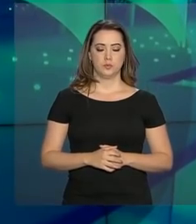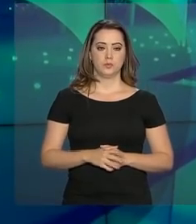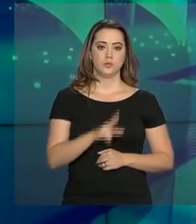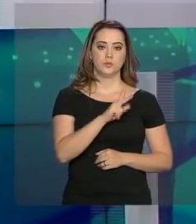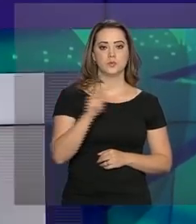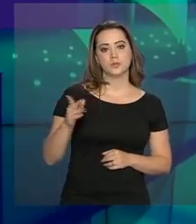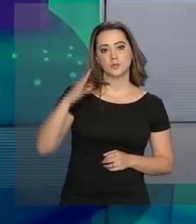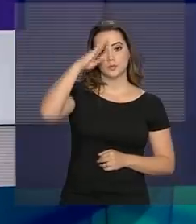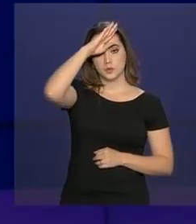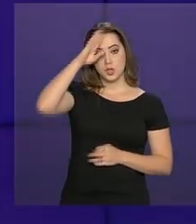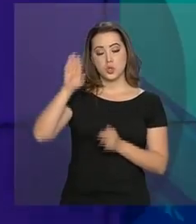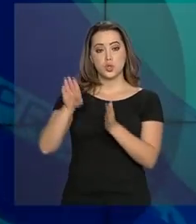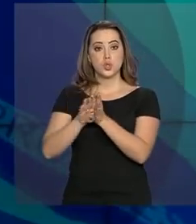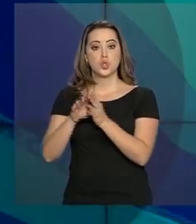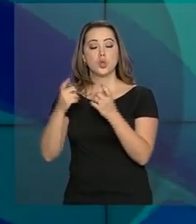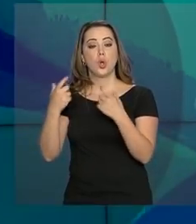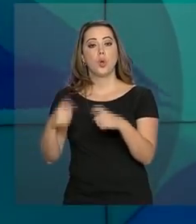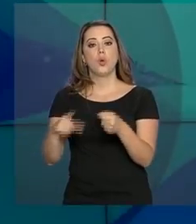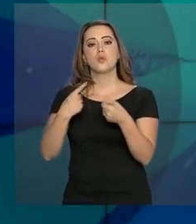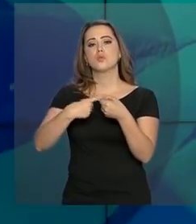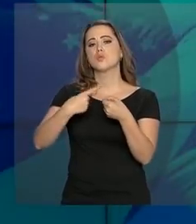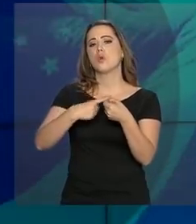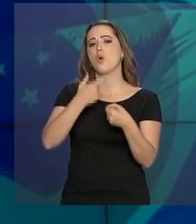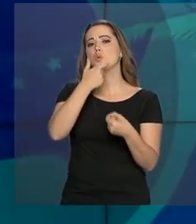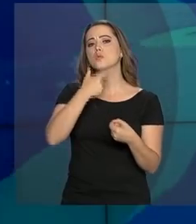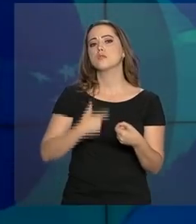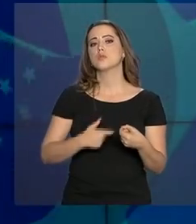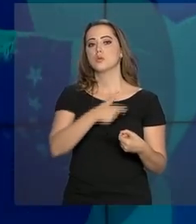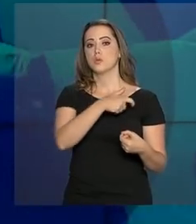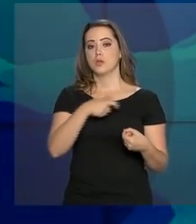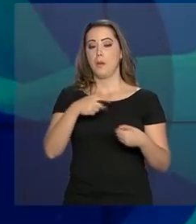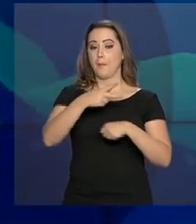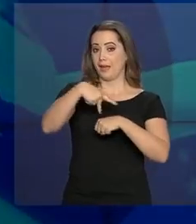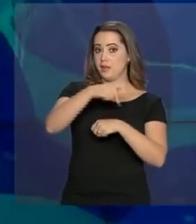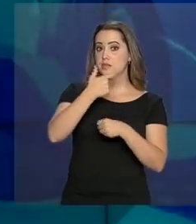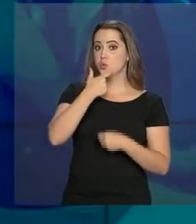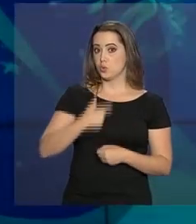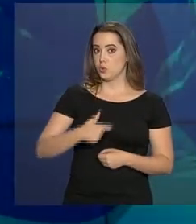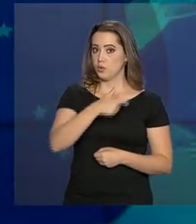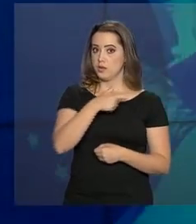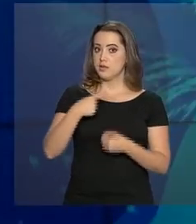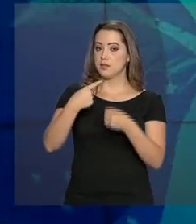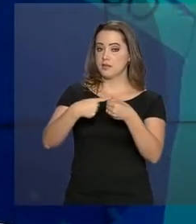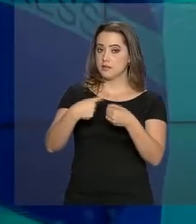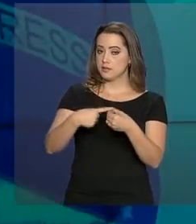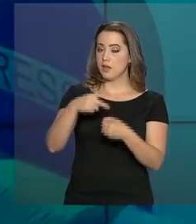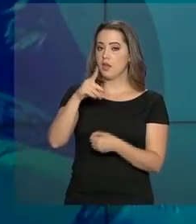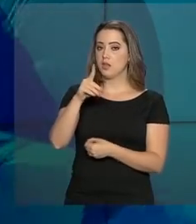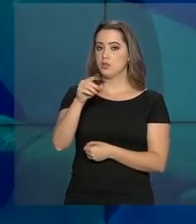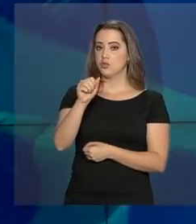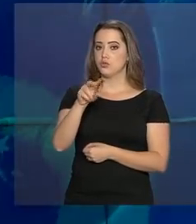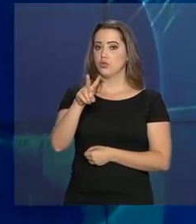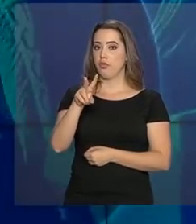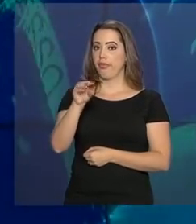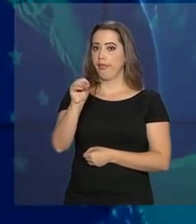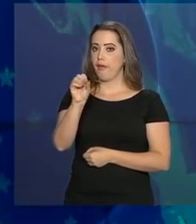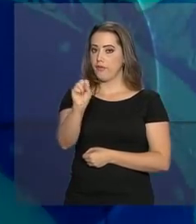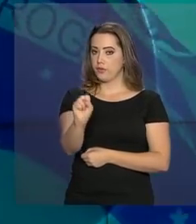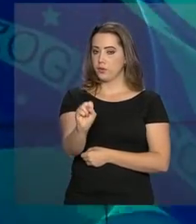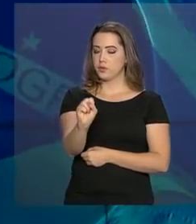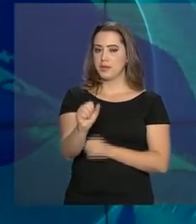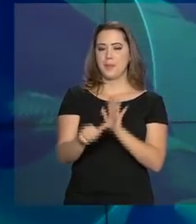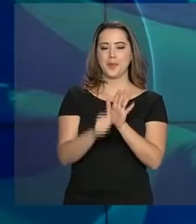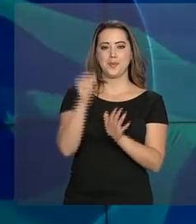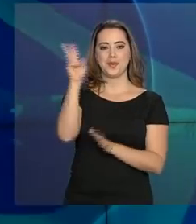Jair Bolsonaro chegou hoje a Davos, na Suíça, para participar do Fórum Econômico Mundial. Essa é a primeira viagem internacional